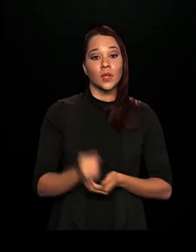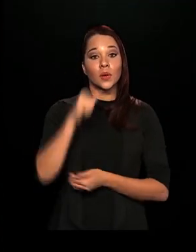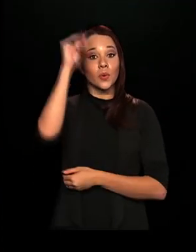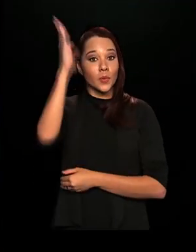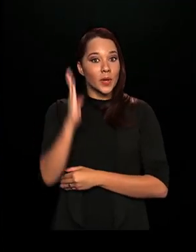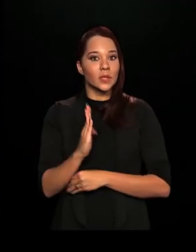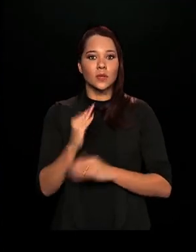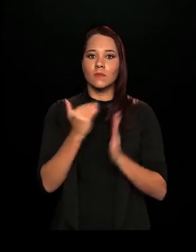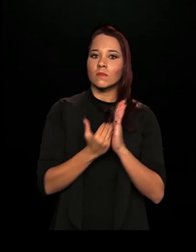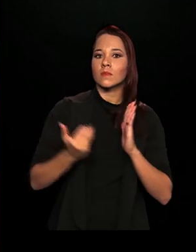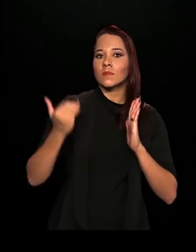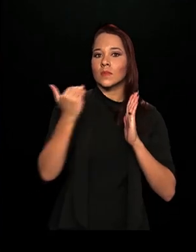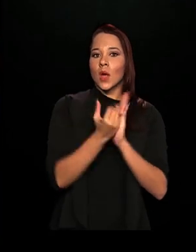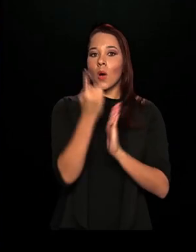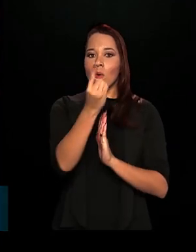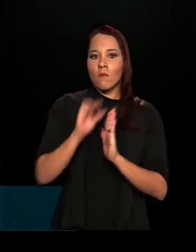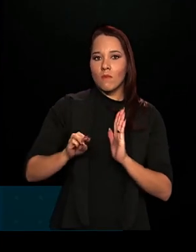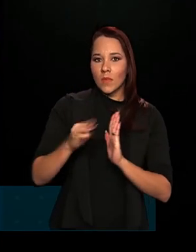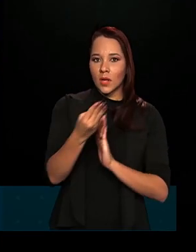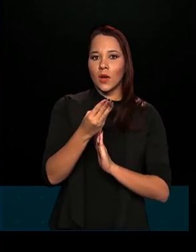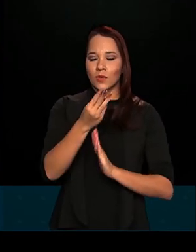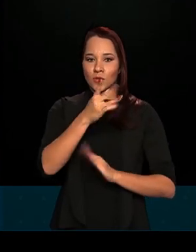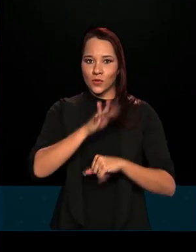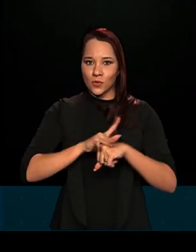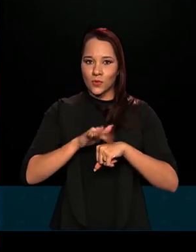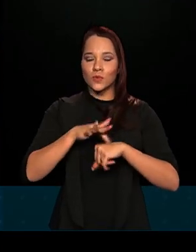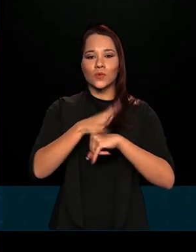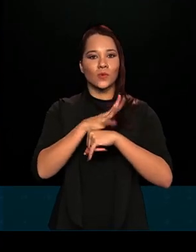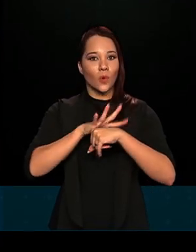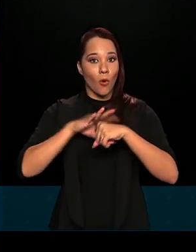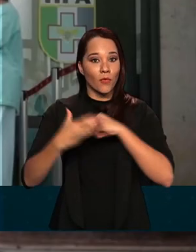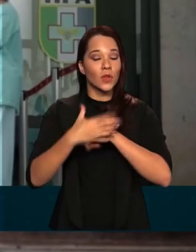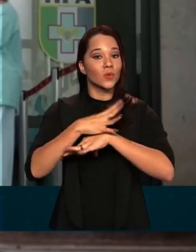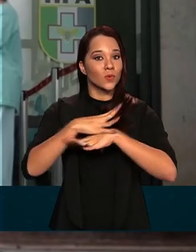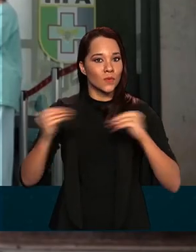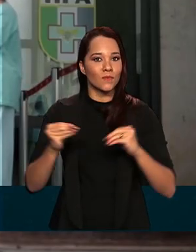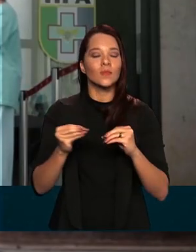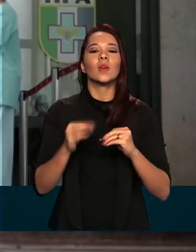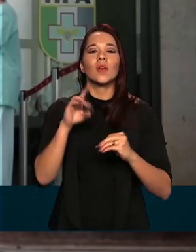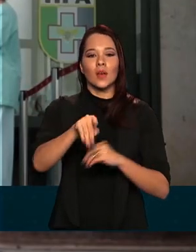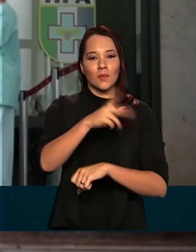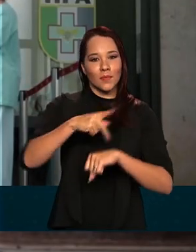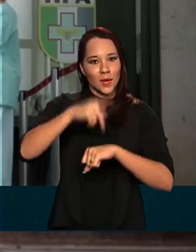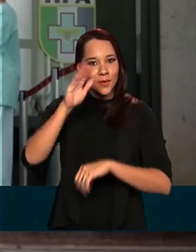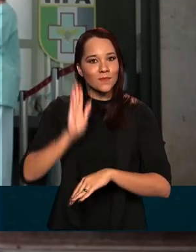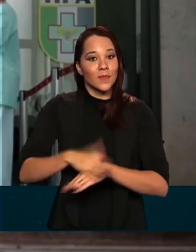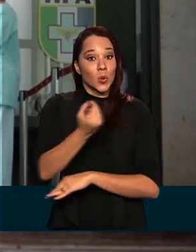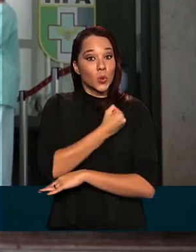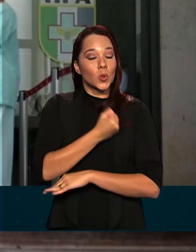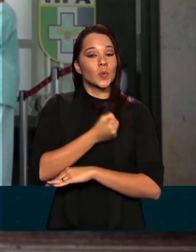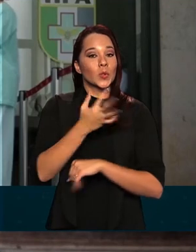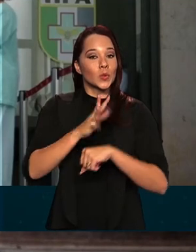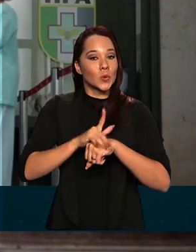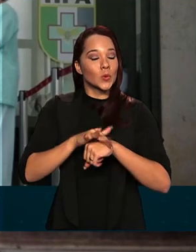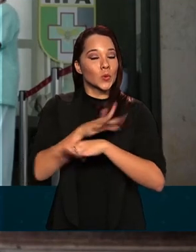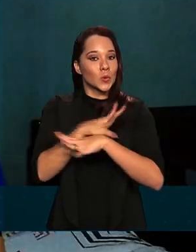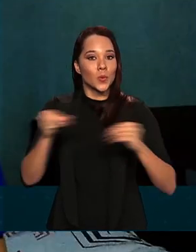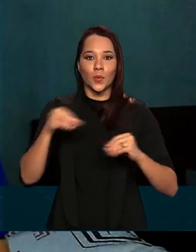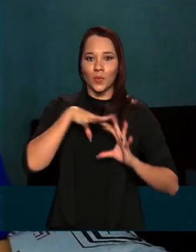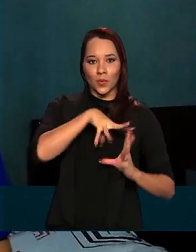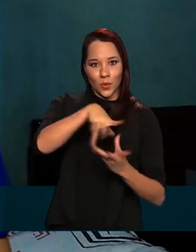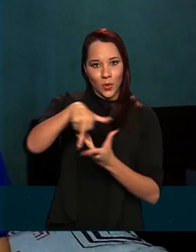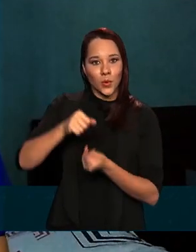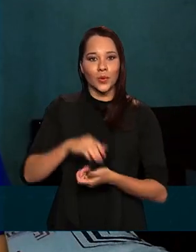Brasil ultrapassou a marca de um milhão de recuperados da Covid-19. É o país com o maior número de curados no mundo.